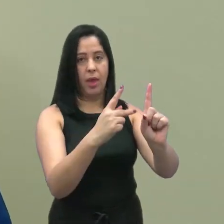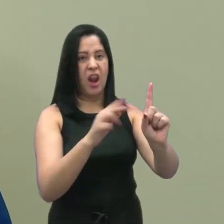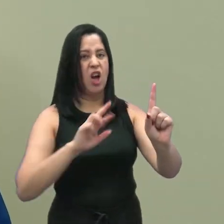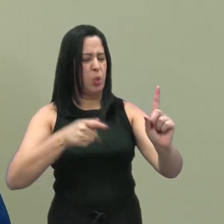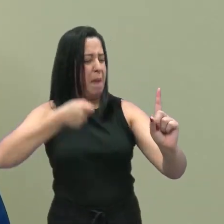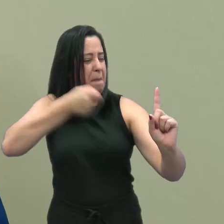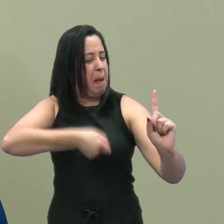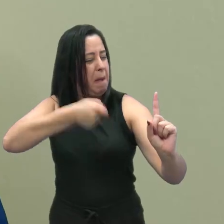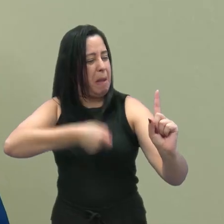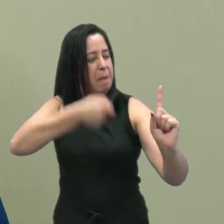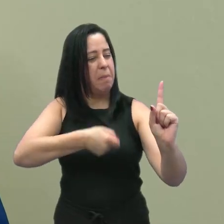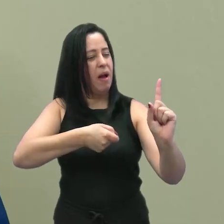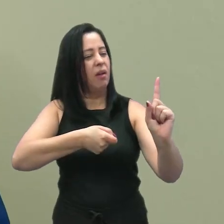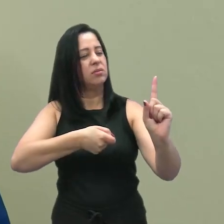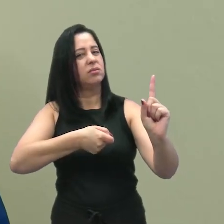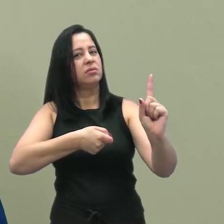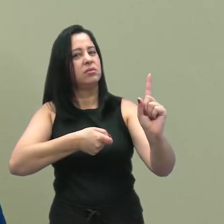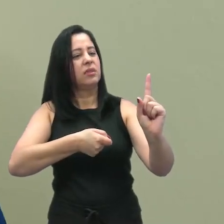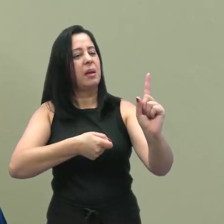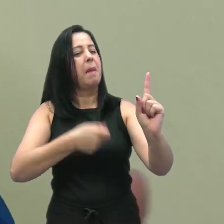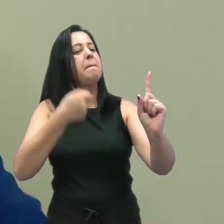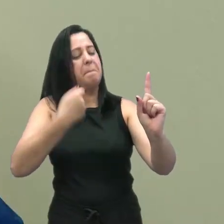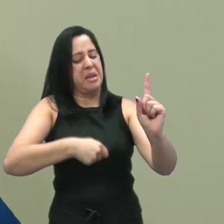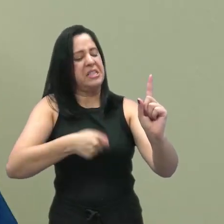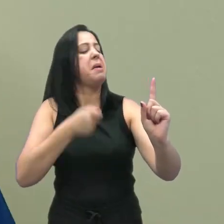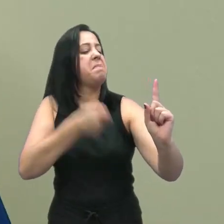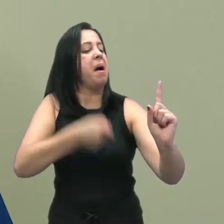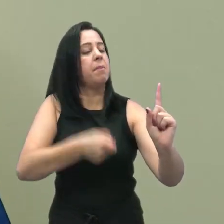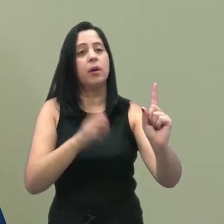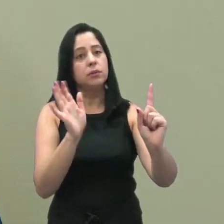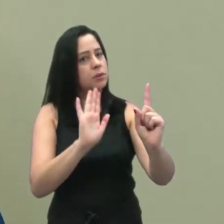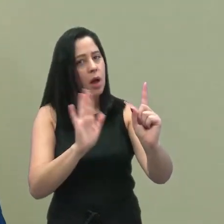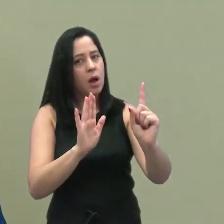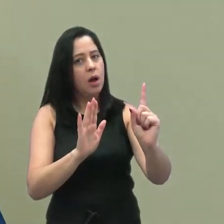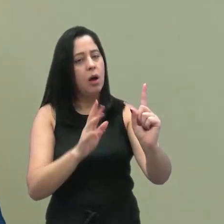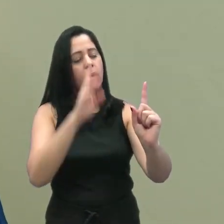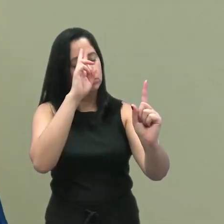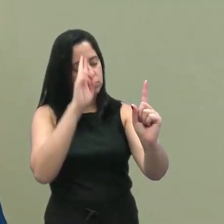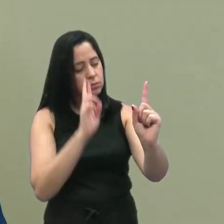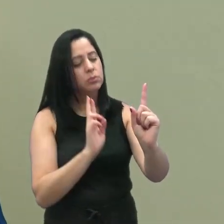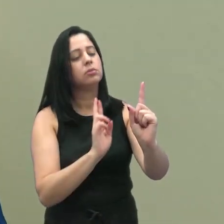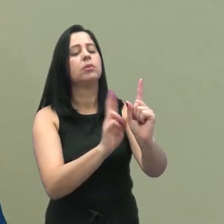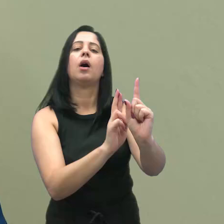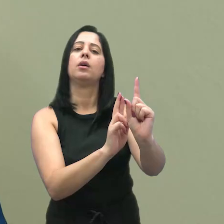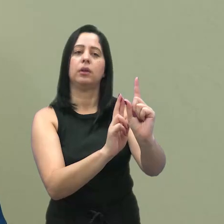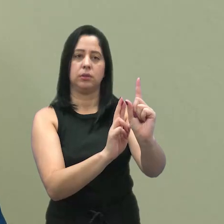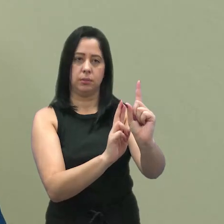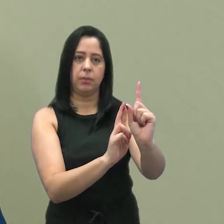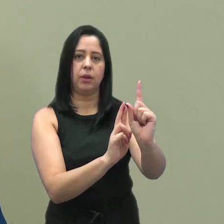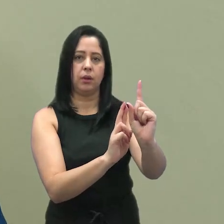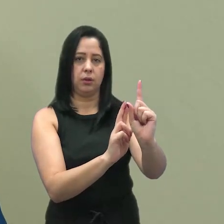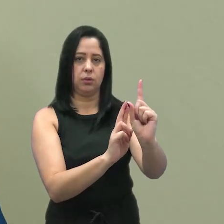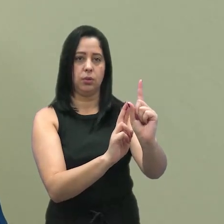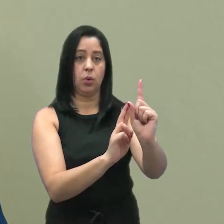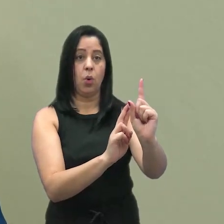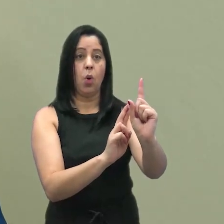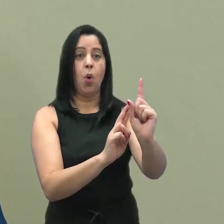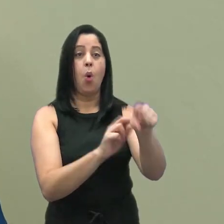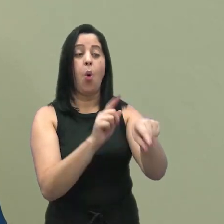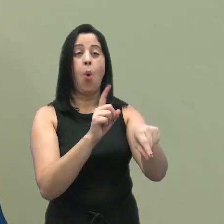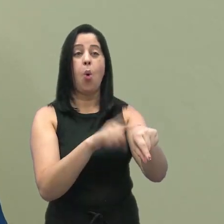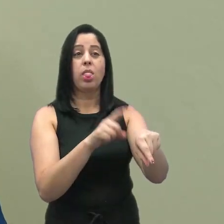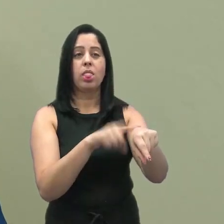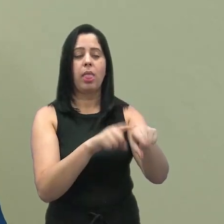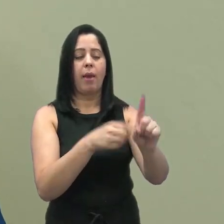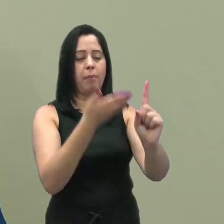A gente não impõe, não, tá aqui, tem que fazer assim, não. A gente respeita o